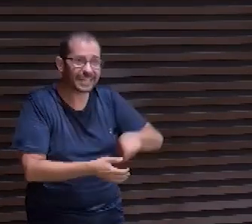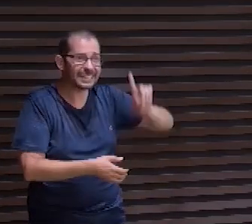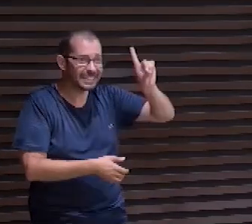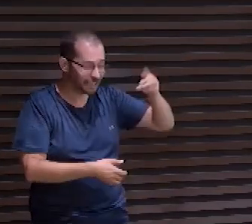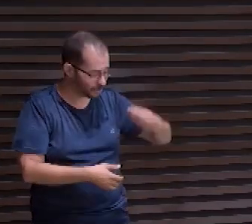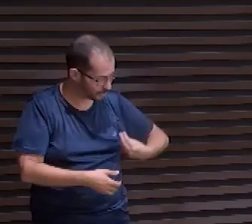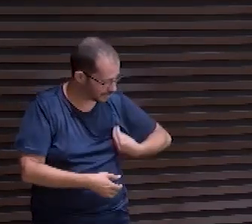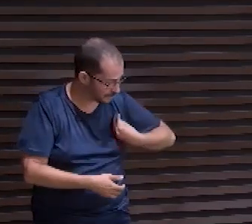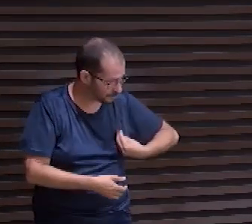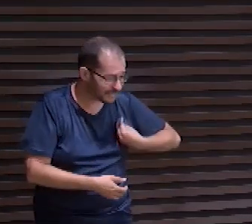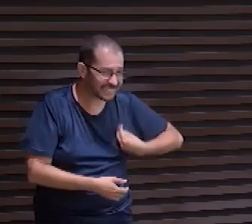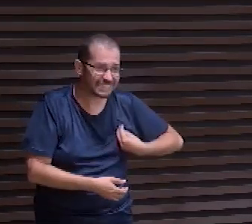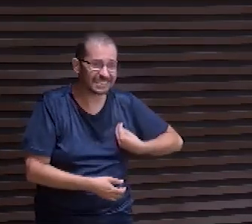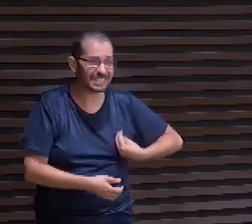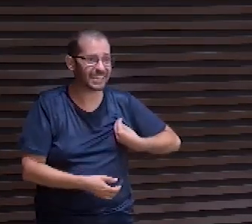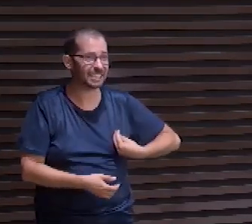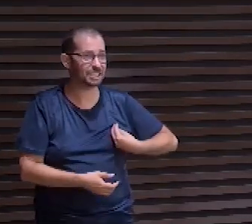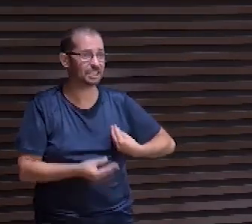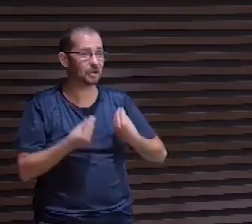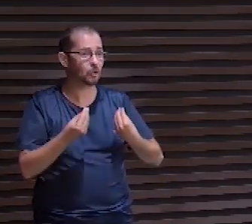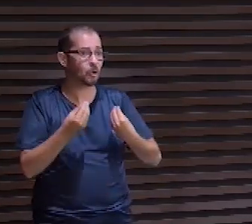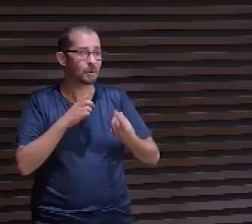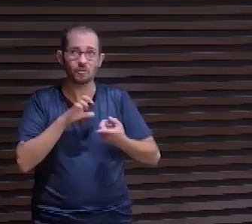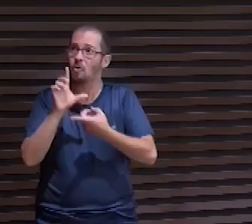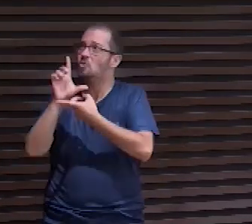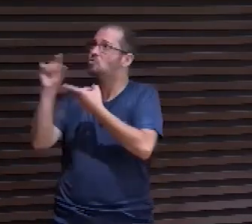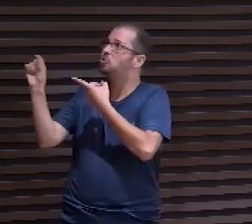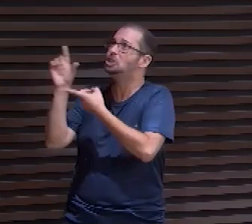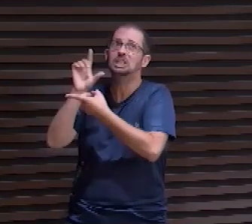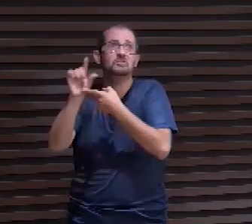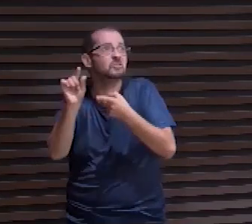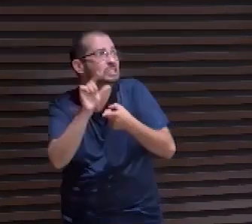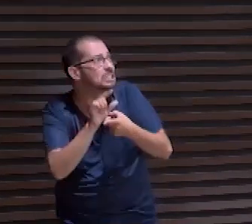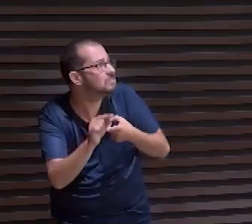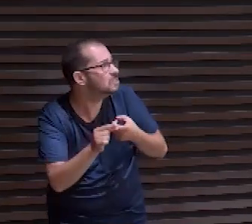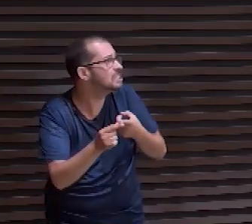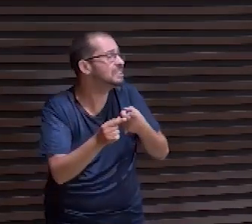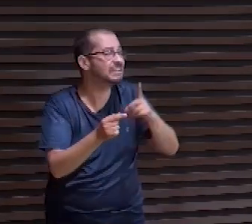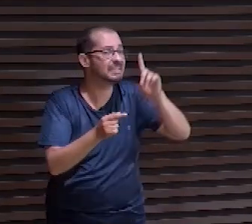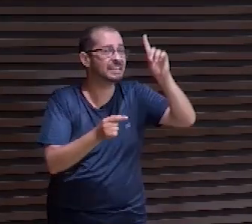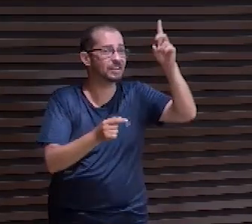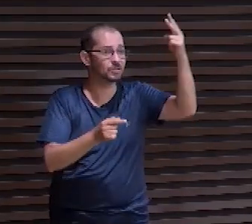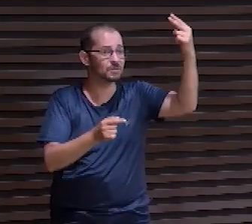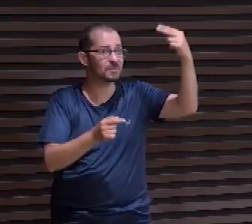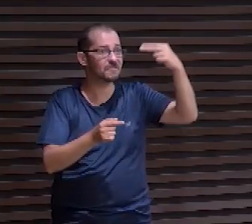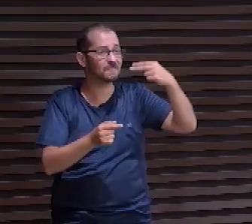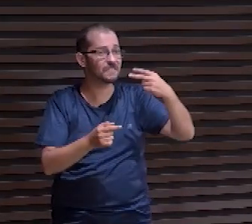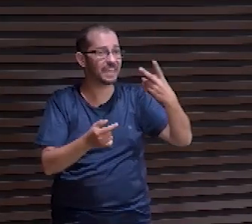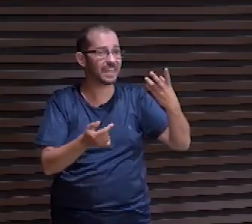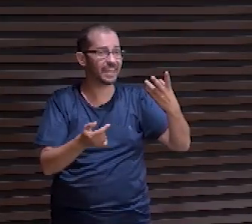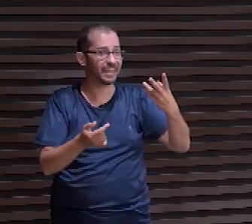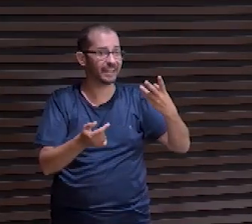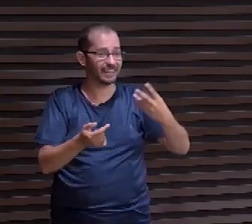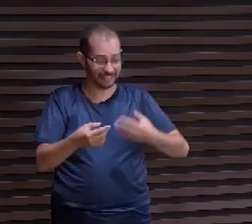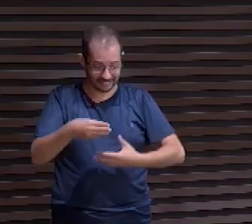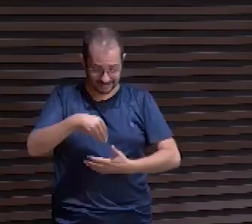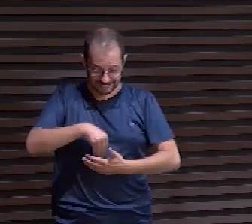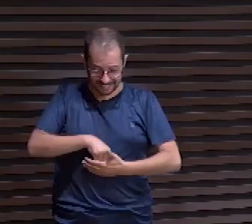estás. Como é que eu posso fugir desse Deus que me vê nas entranhas da barriga da minha